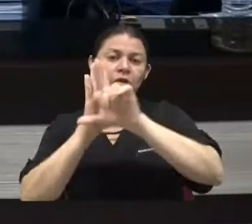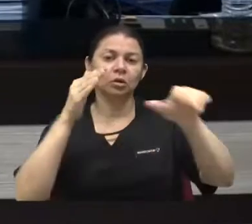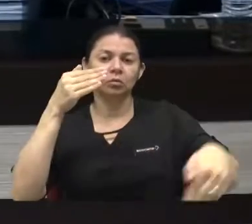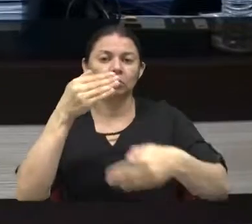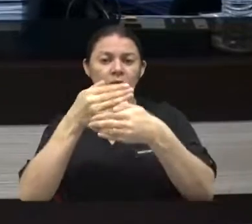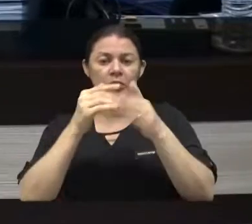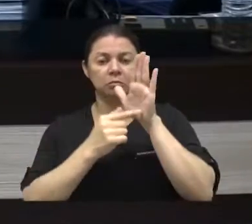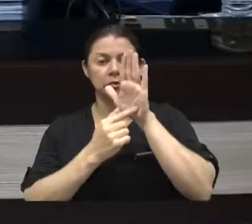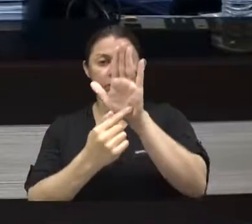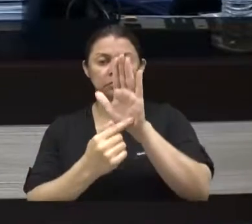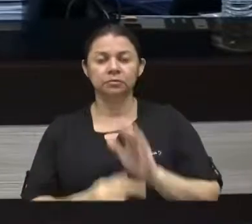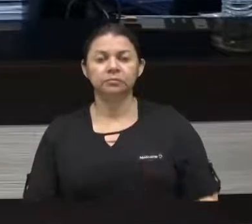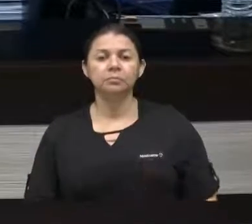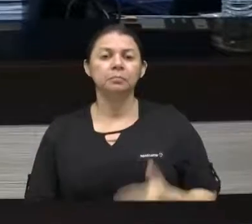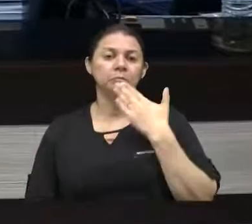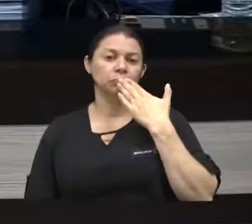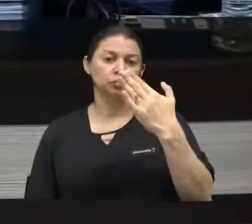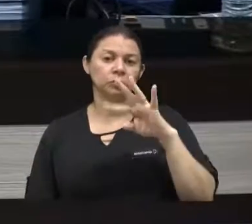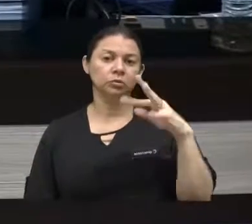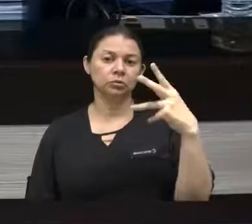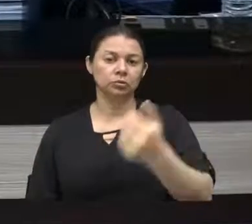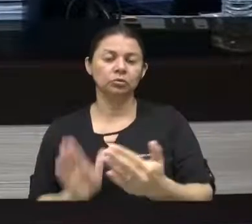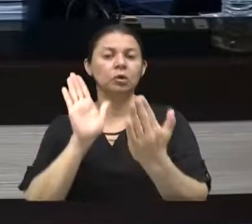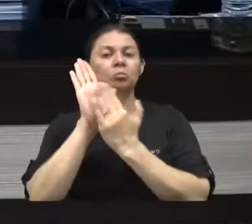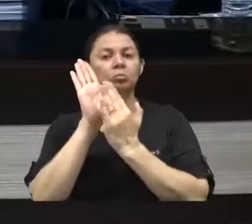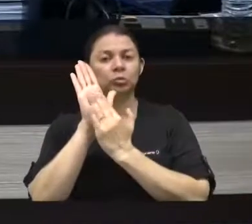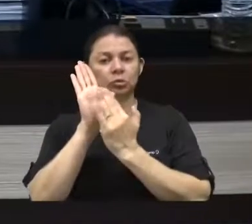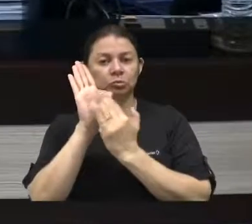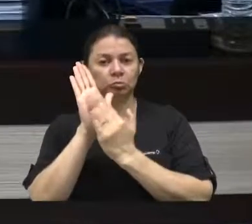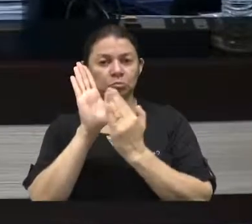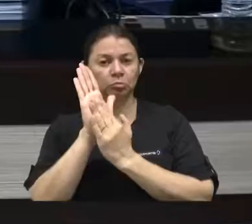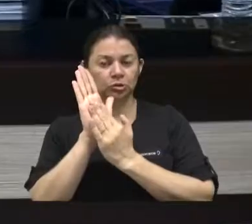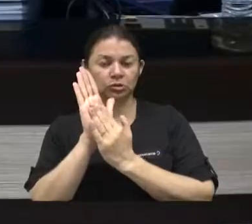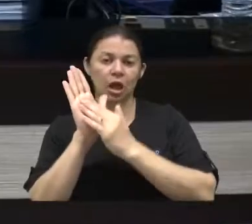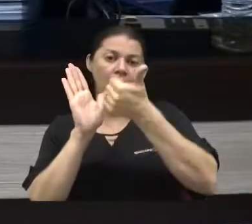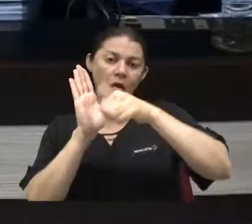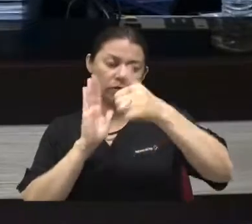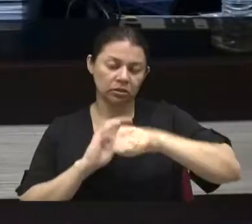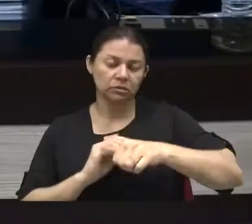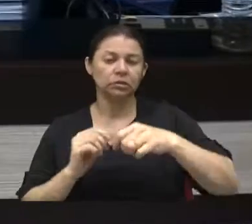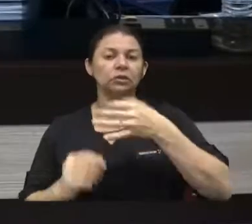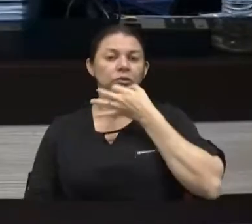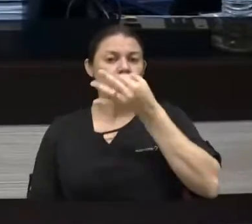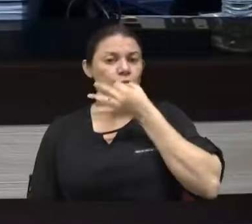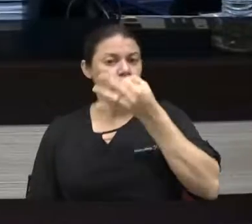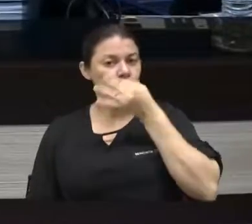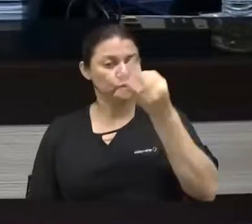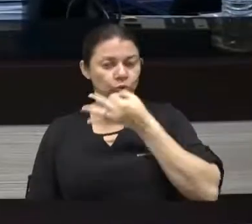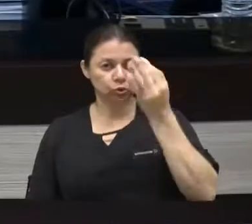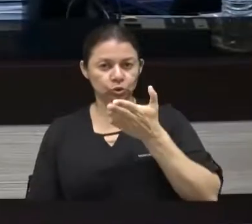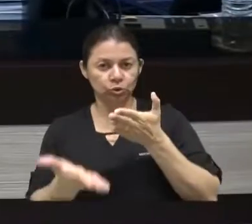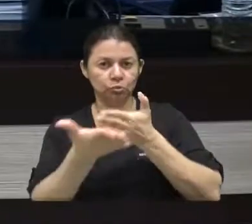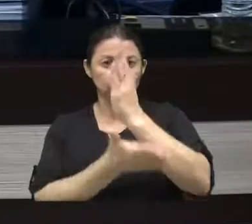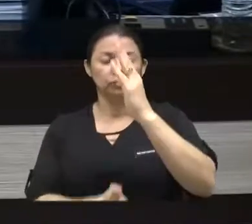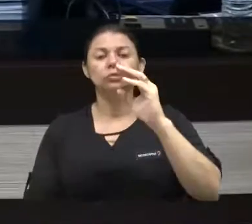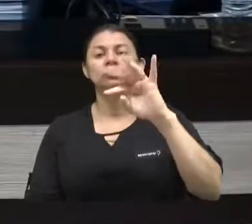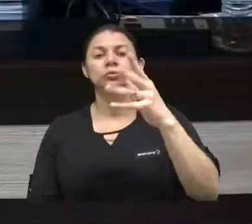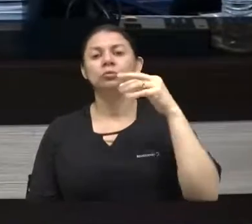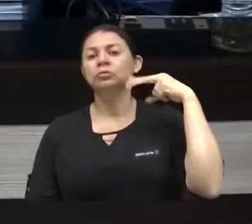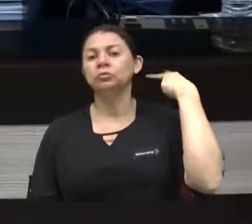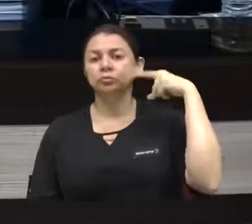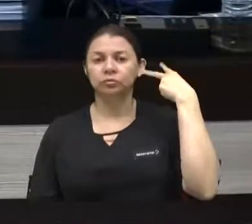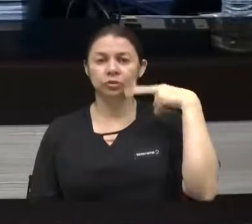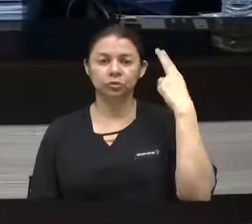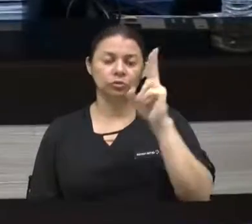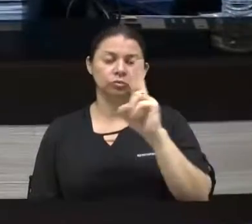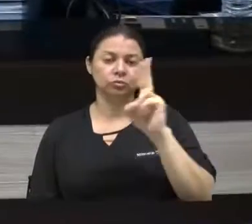apresentado. Solicitamos que a presente proposta de lei complementar seja apreciada, discutida e, ao final, aprovada pelos ilustres vereadores em regime